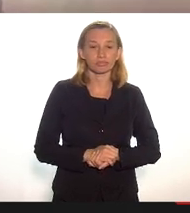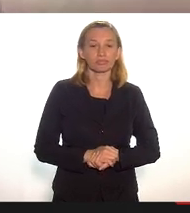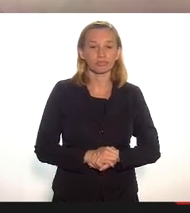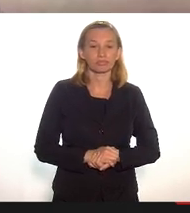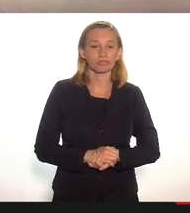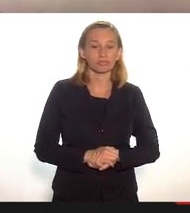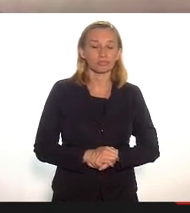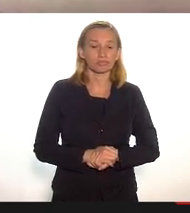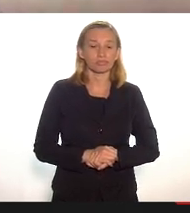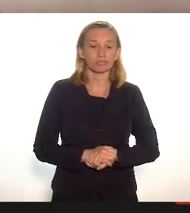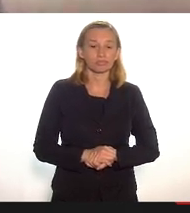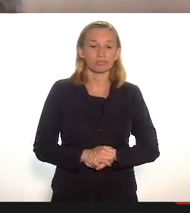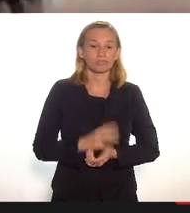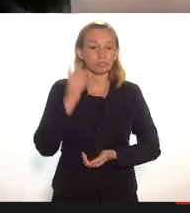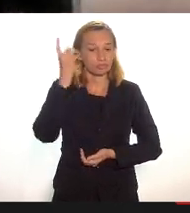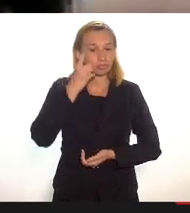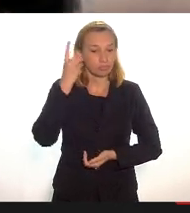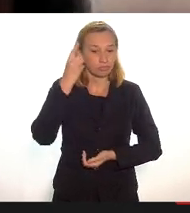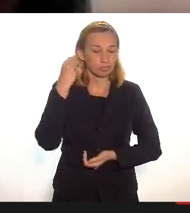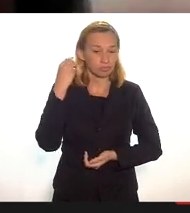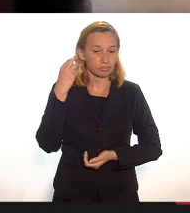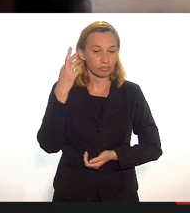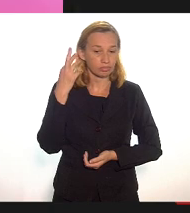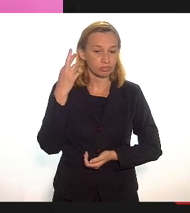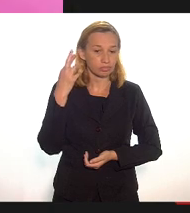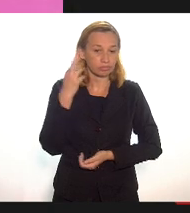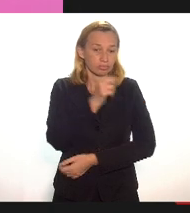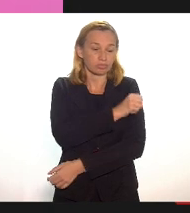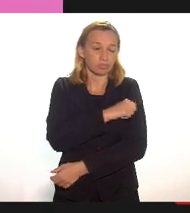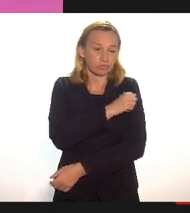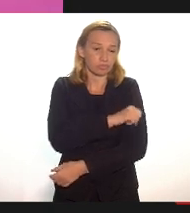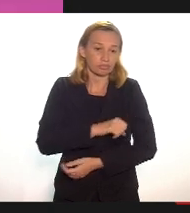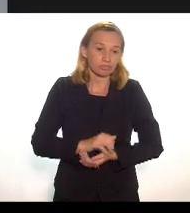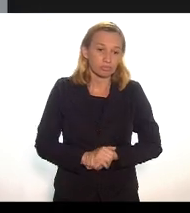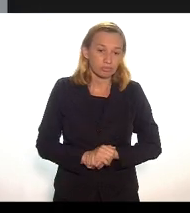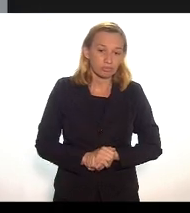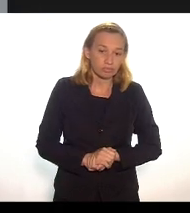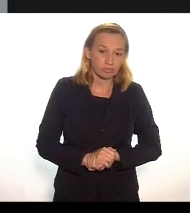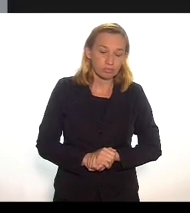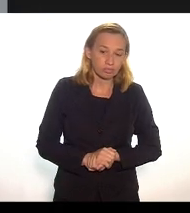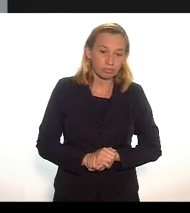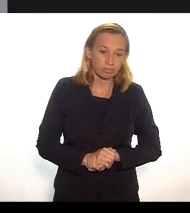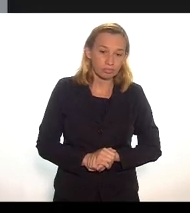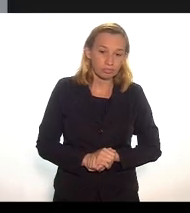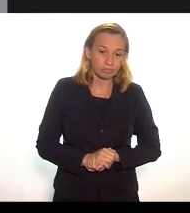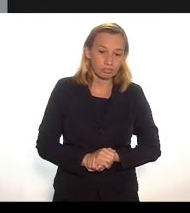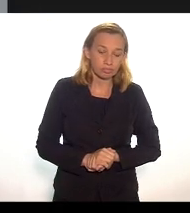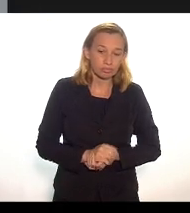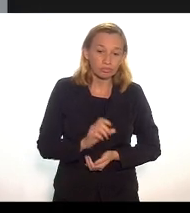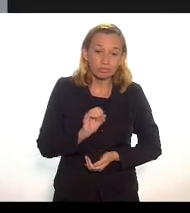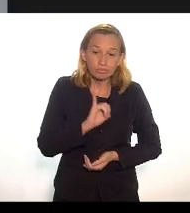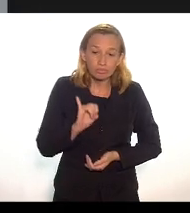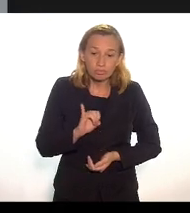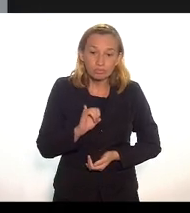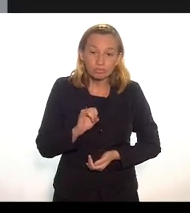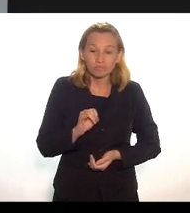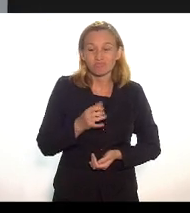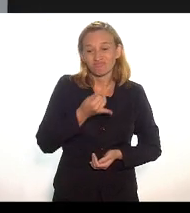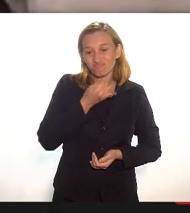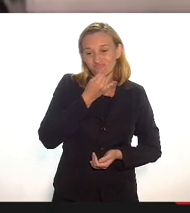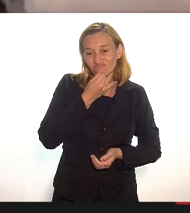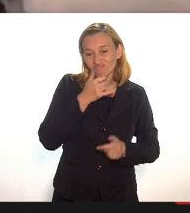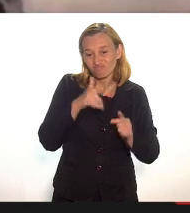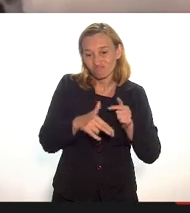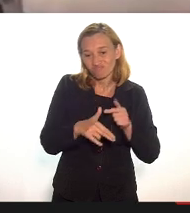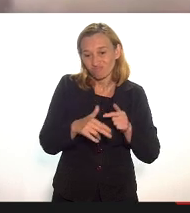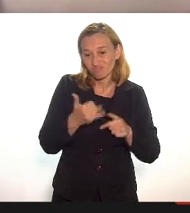para Carlos Romualdo. Carlos, deputada Rejane. Romualdo, deputada Rejane, desculpa atrapalhar, mas só